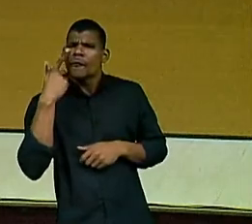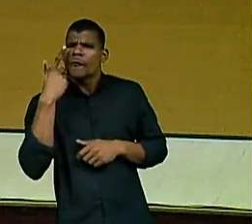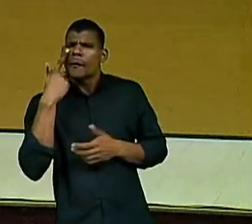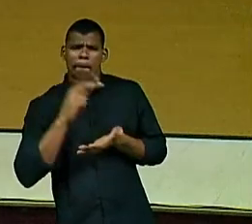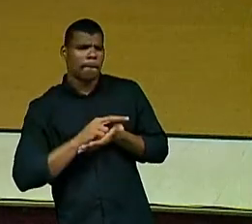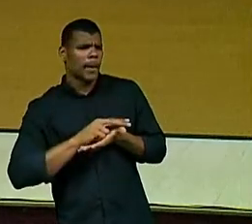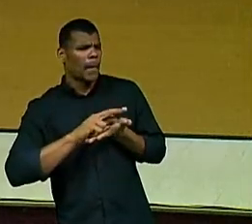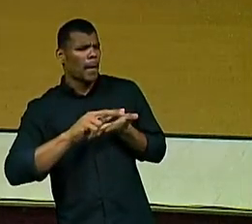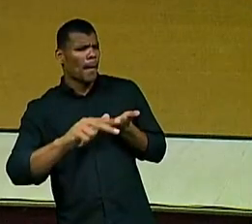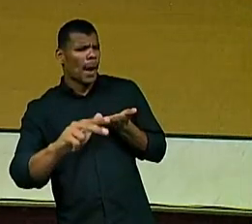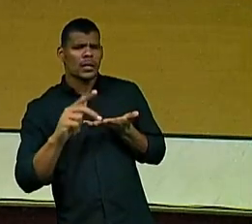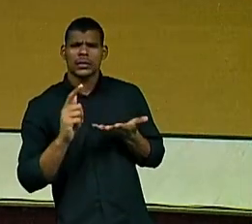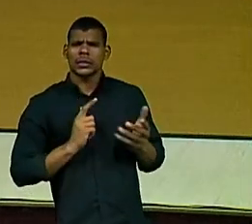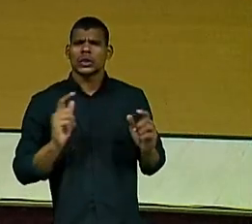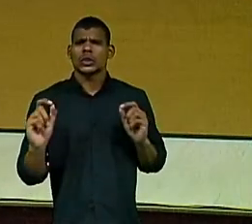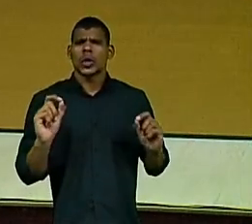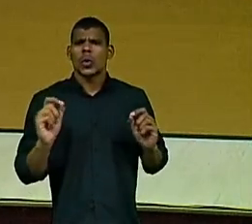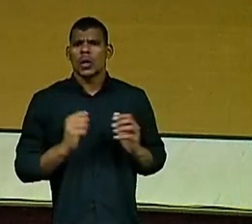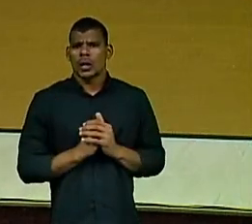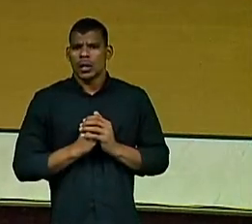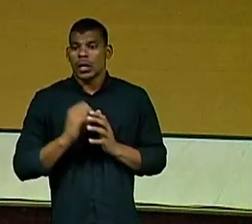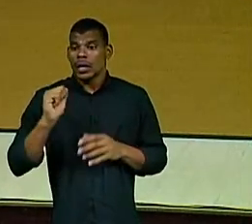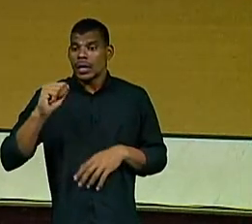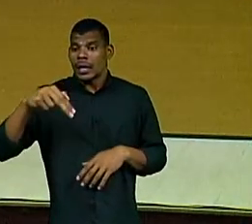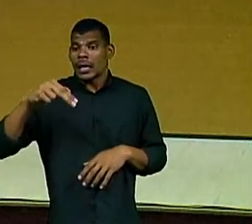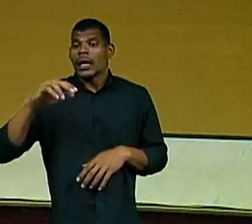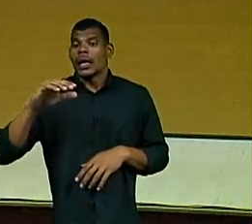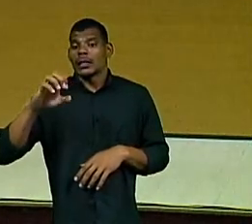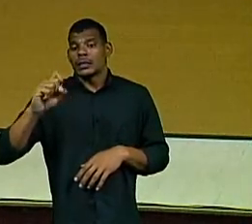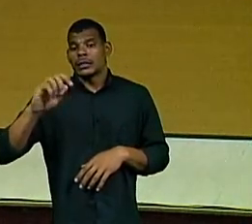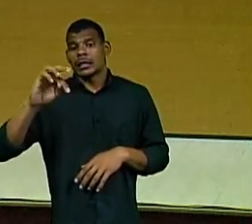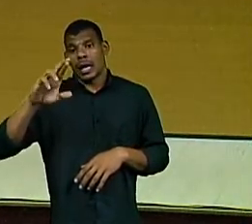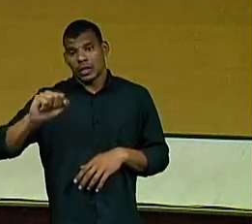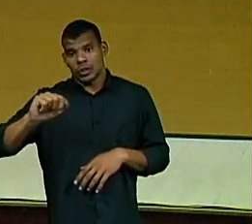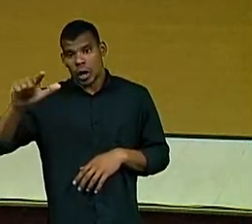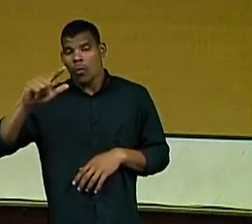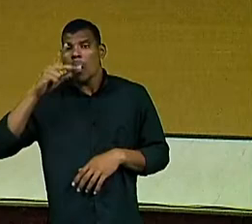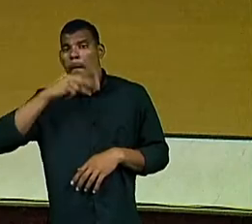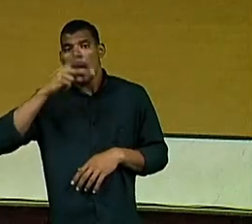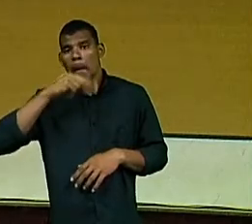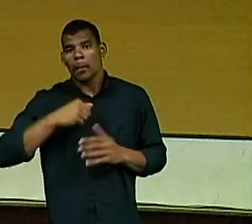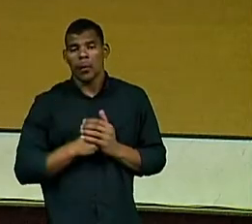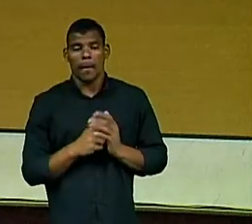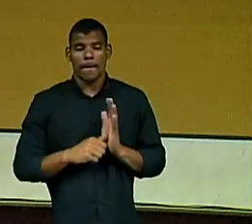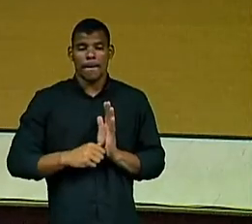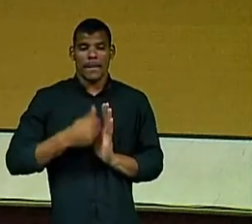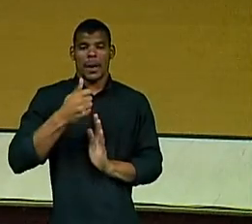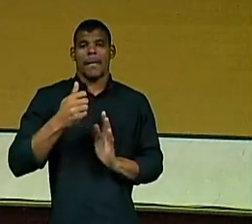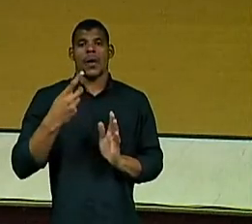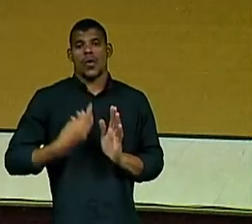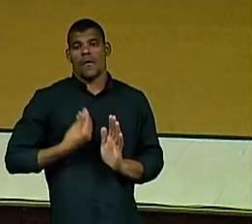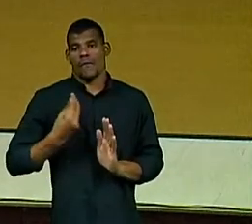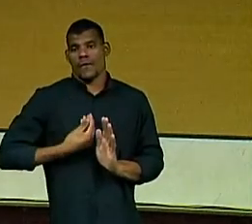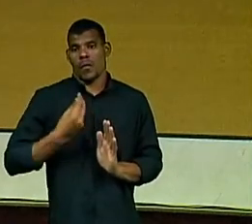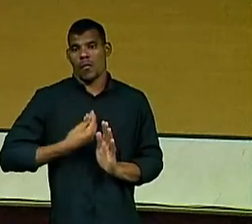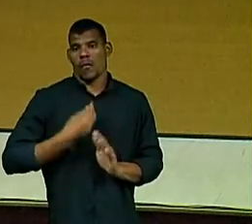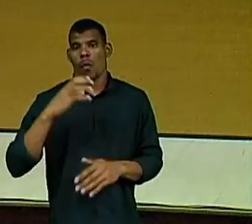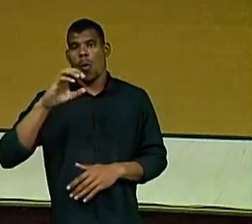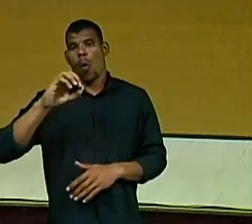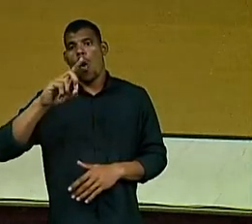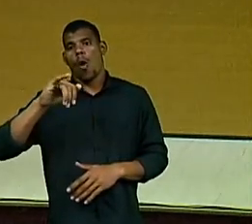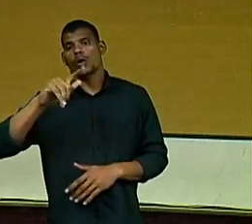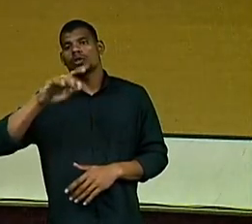tem o mesmo ancestral o primeiro ser vivo pessoal o código genético dos organismos